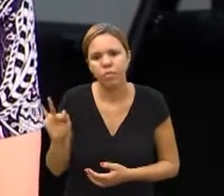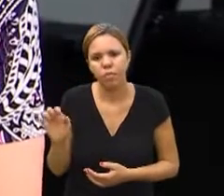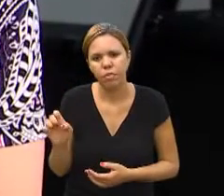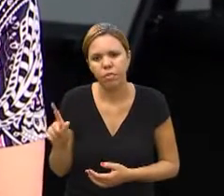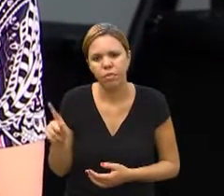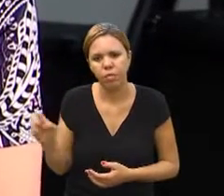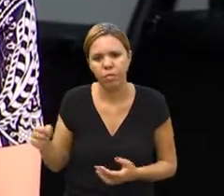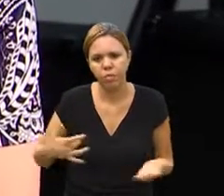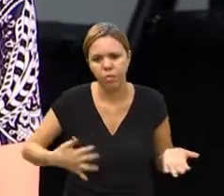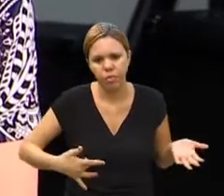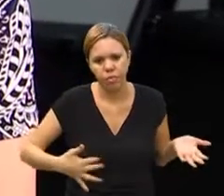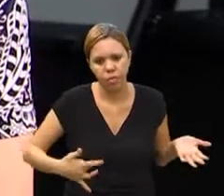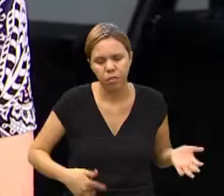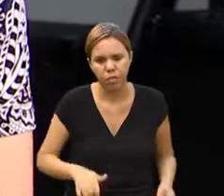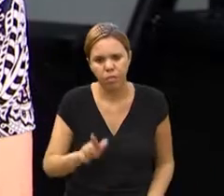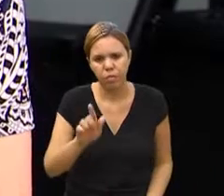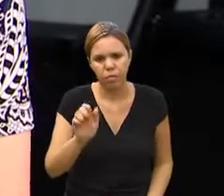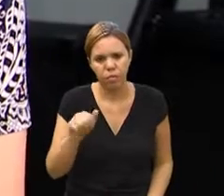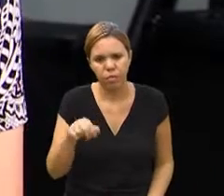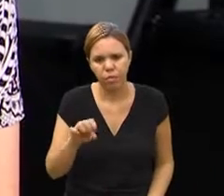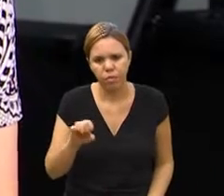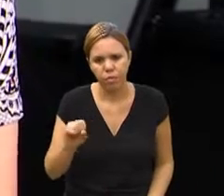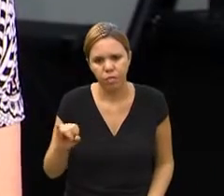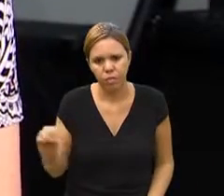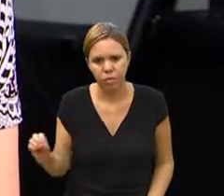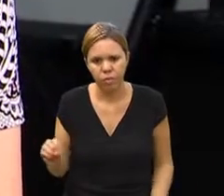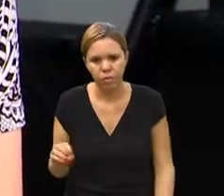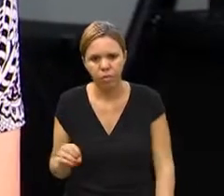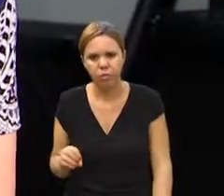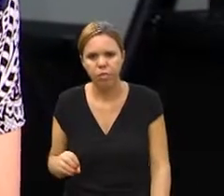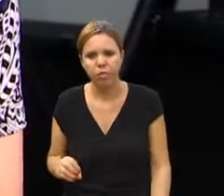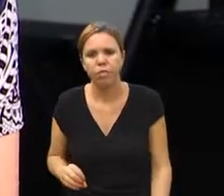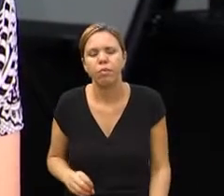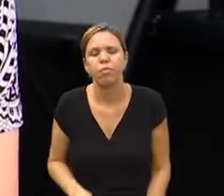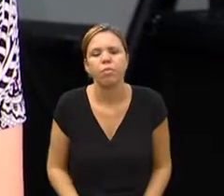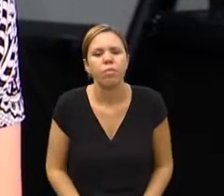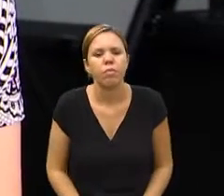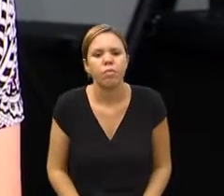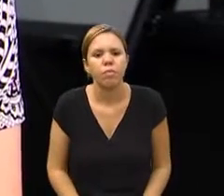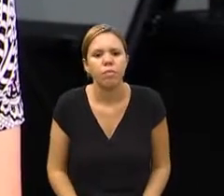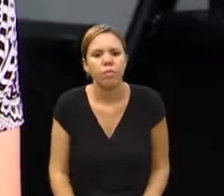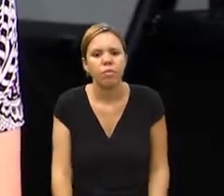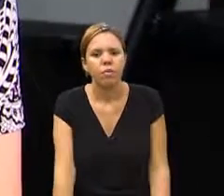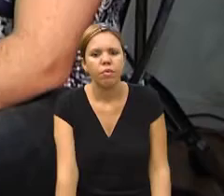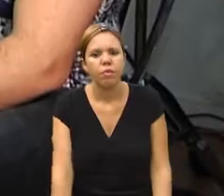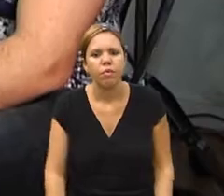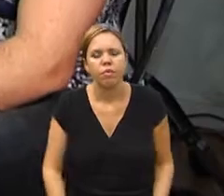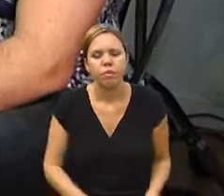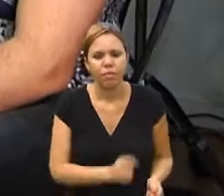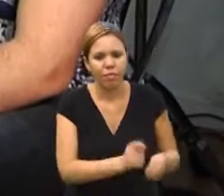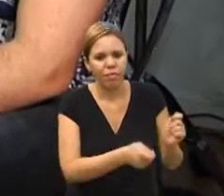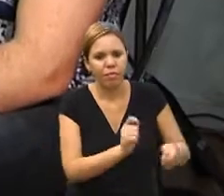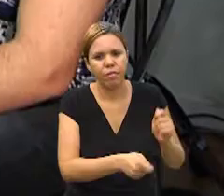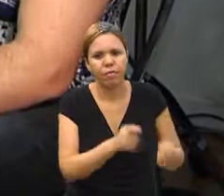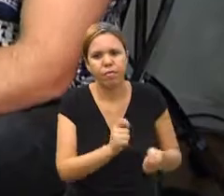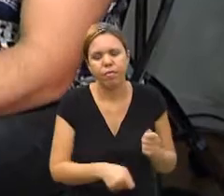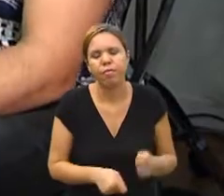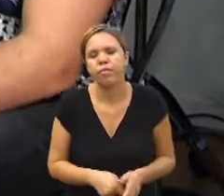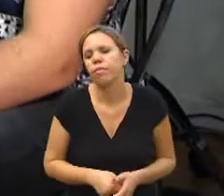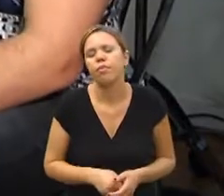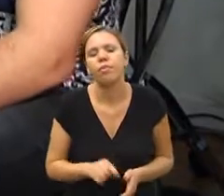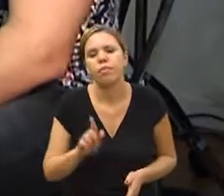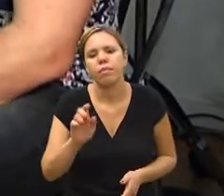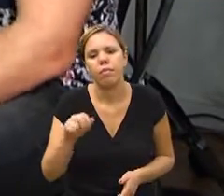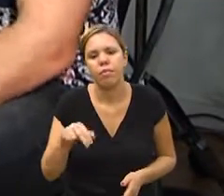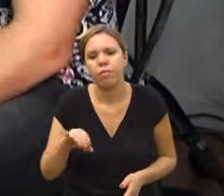contrabaixo e o Genésio, o G. Souza, né, Genésio Júnior, na bateria. O Genésio também